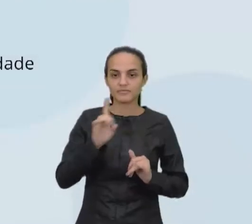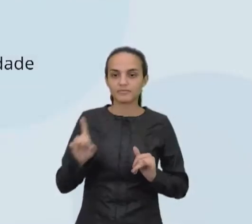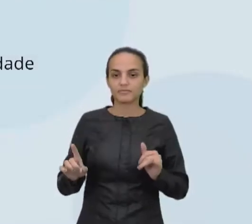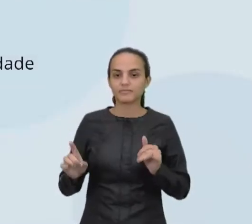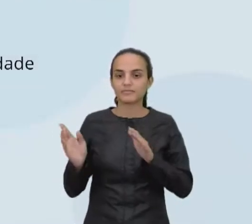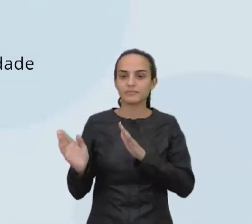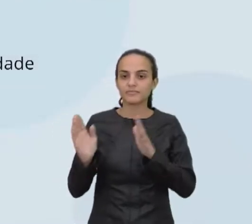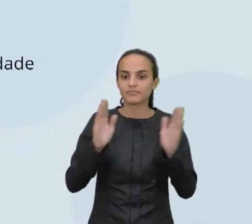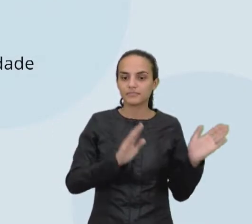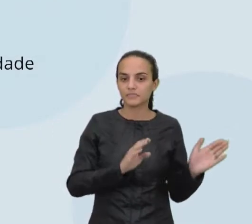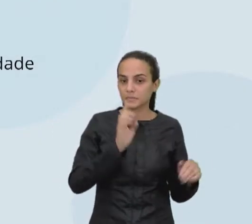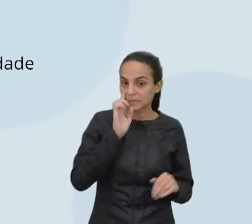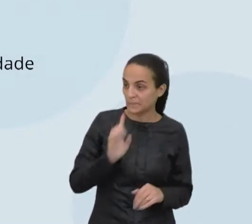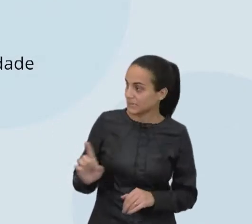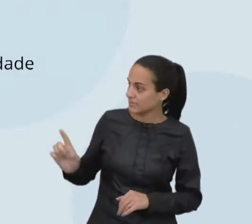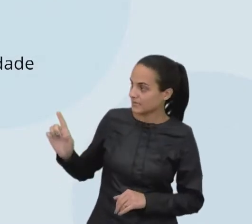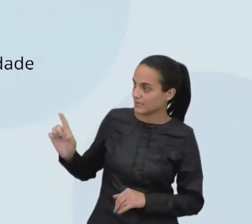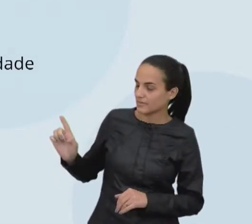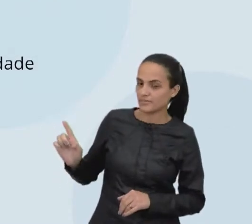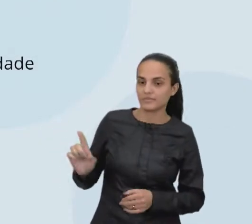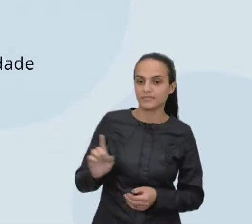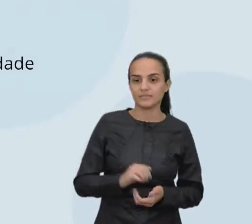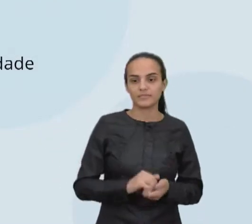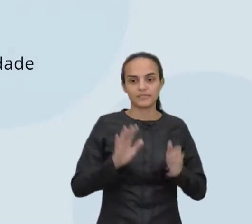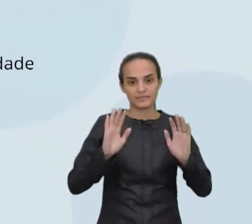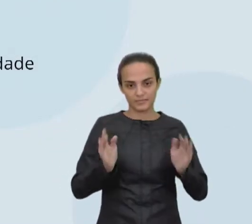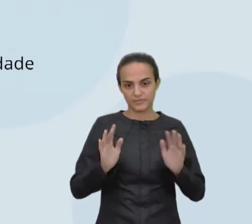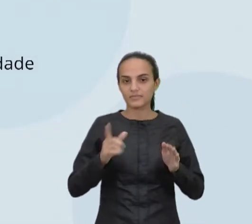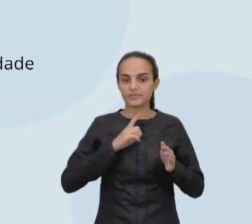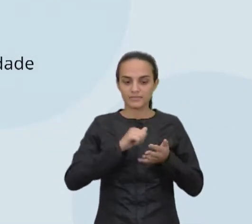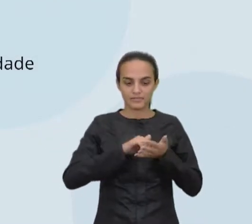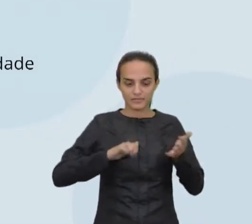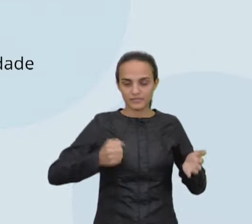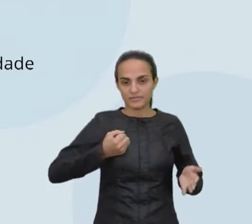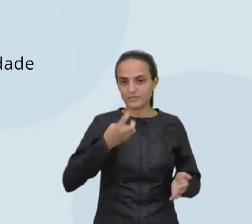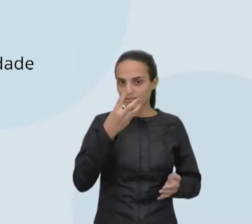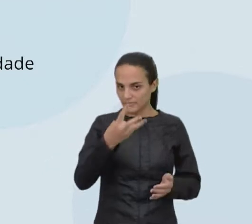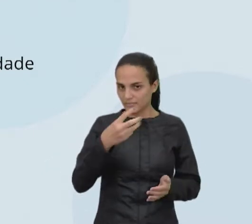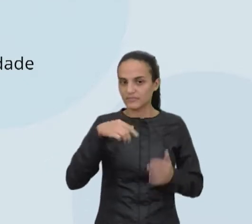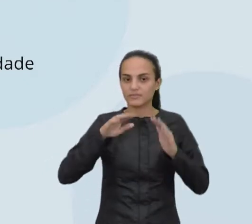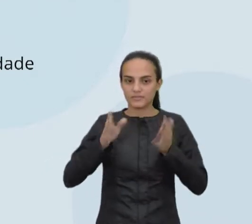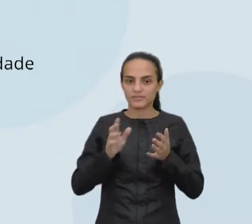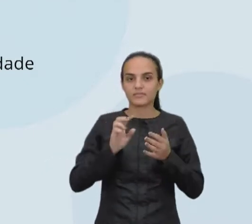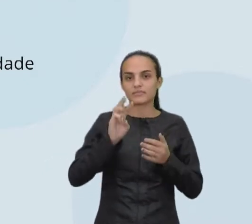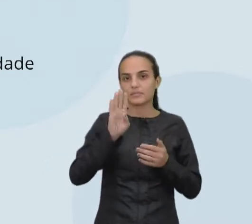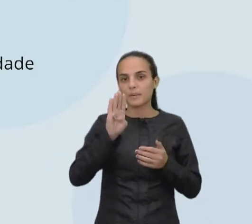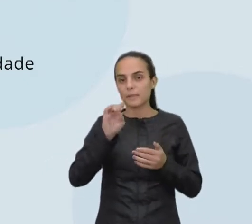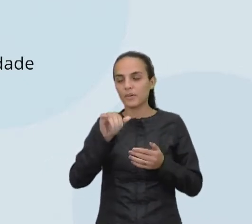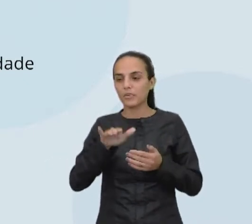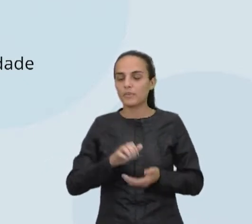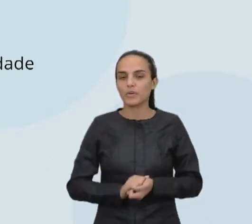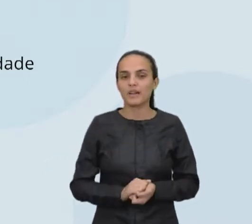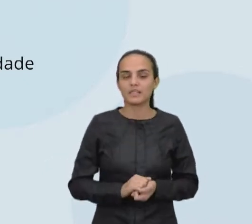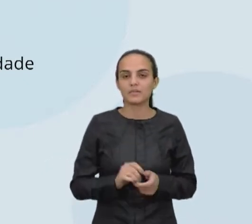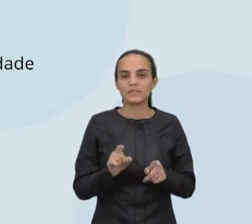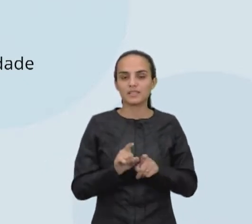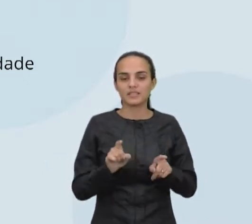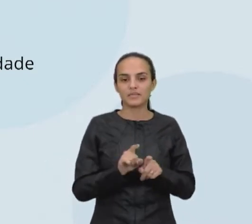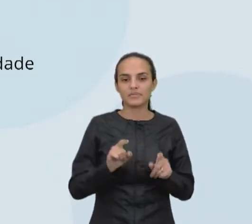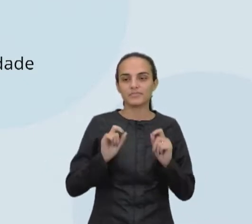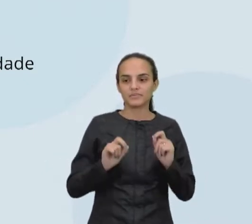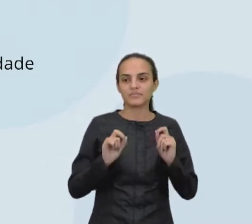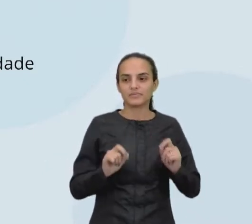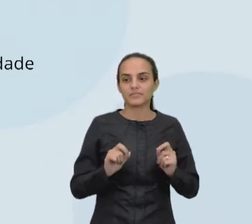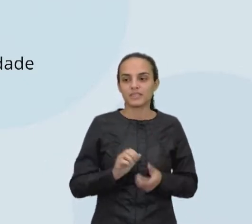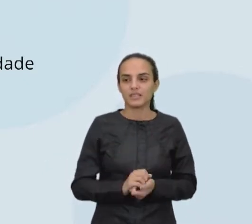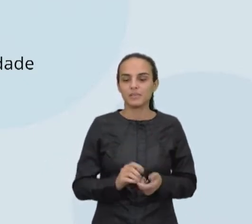telinha para vocês o slide de apresentação. Já chegamos aqui na atividade 3, estamos falando sobre a biomassa, sobre a especificidade,